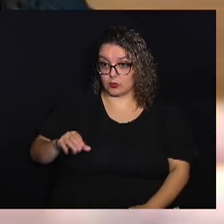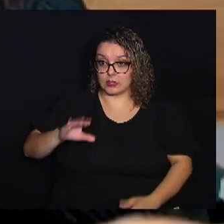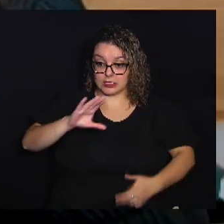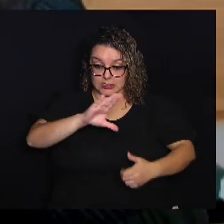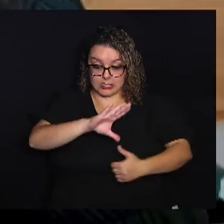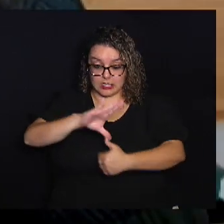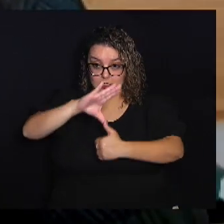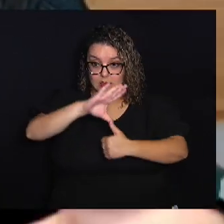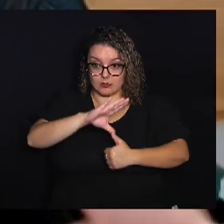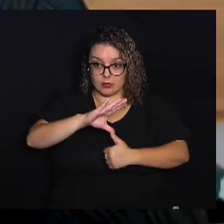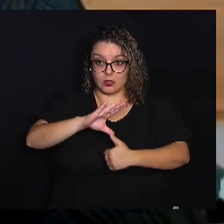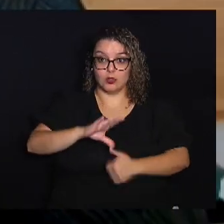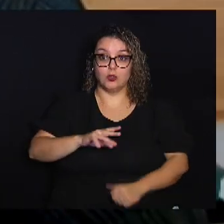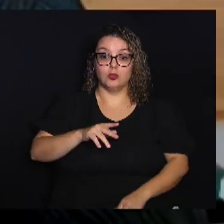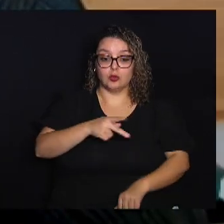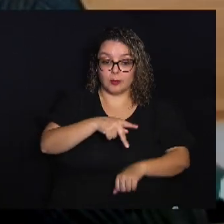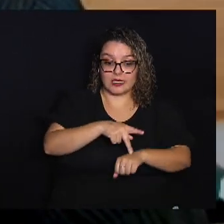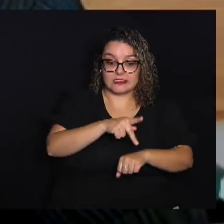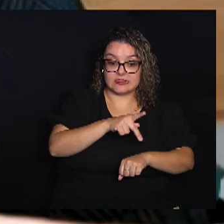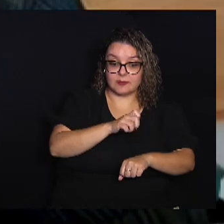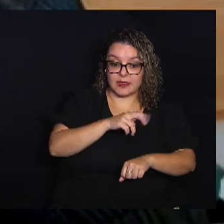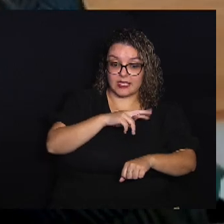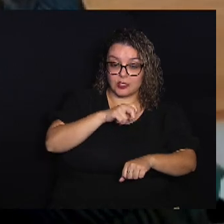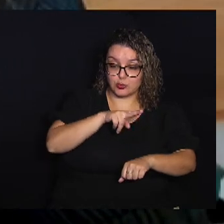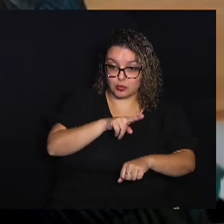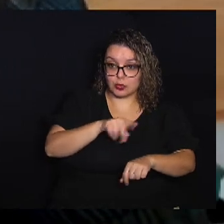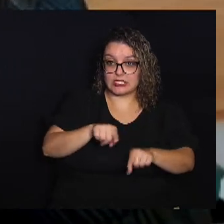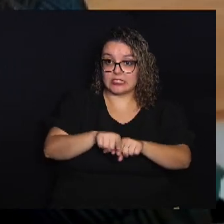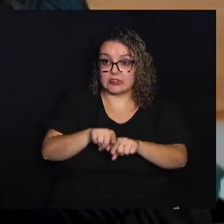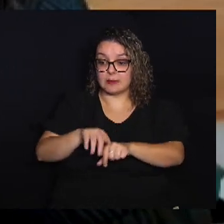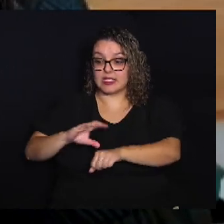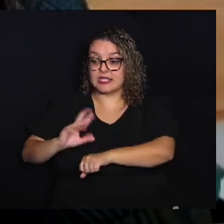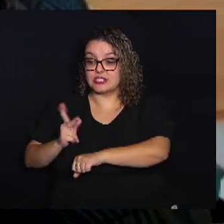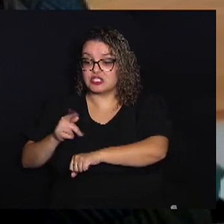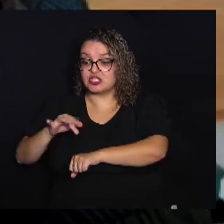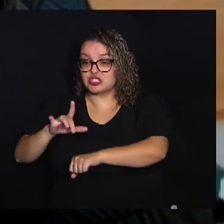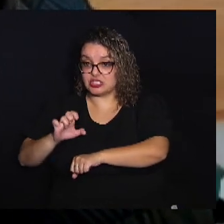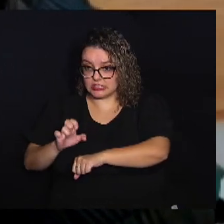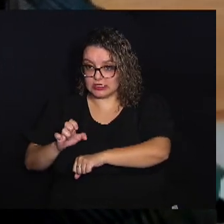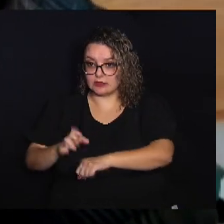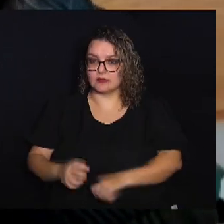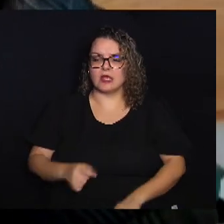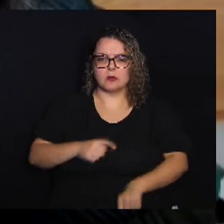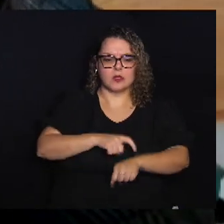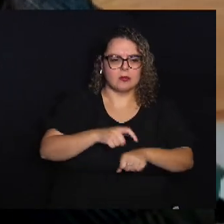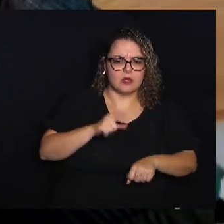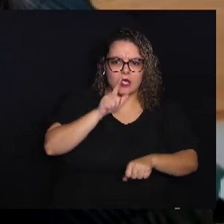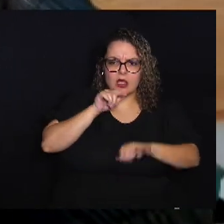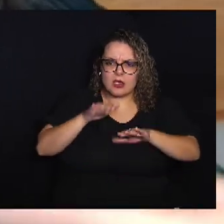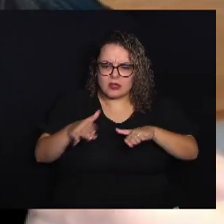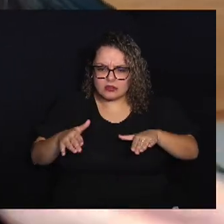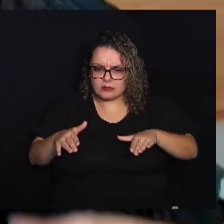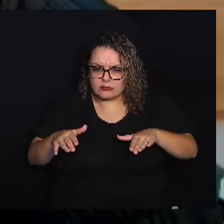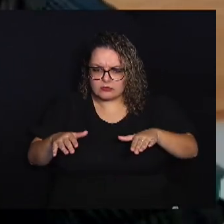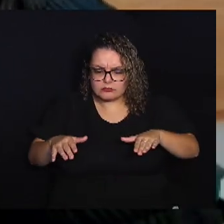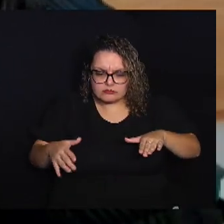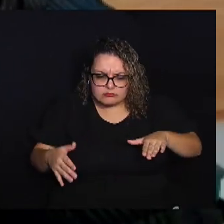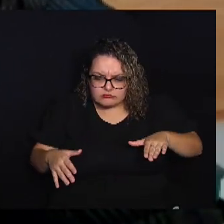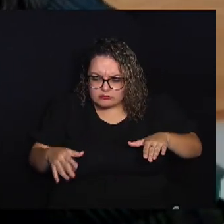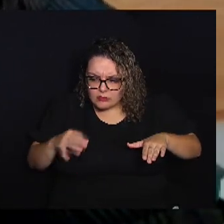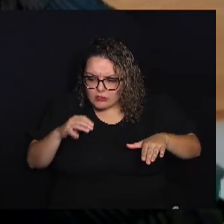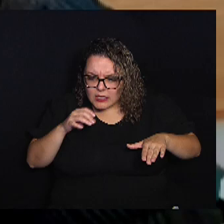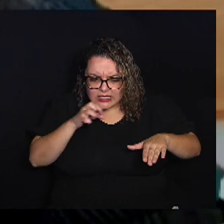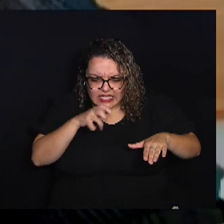no Peru e no Chile, porque eles perceberam que, dado uma época, de tempos em tempos, a água ficava mais